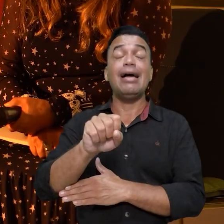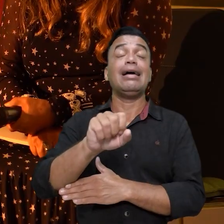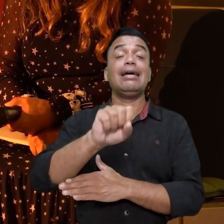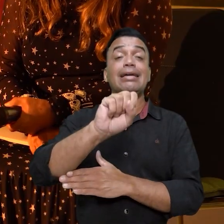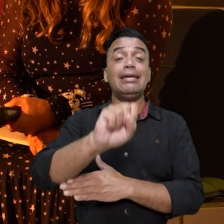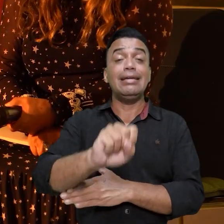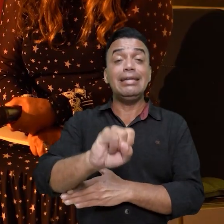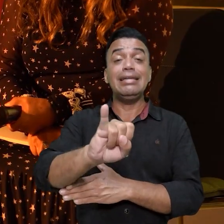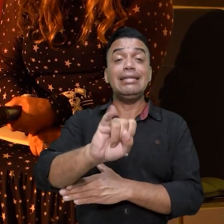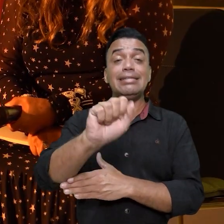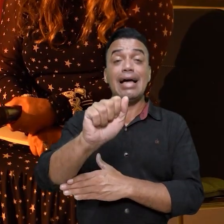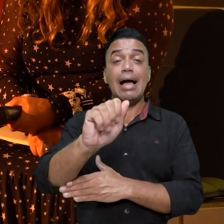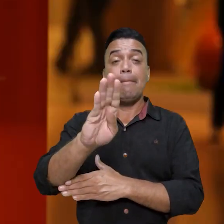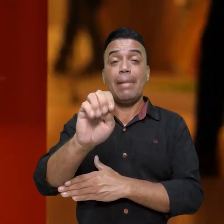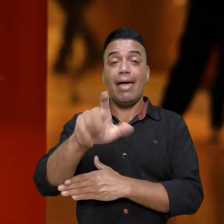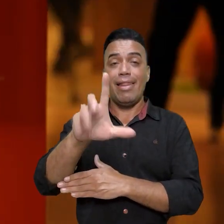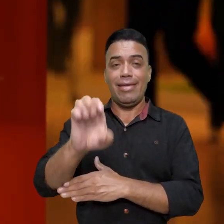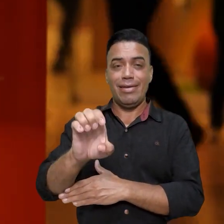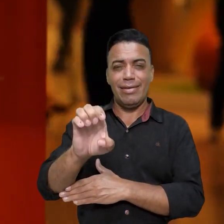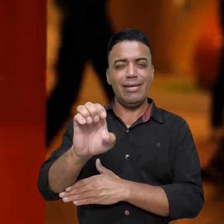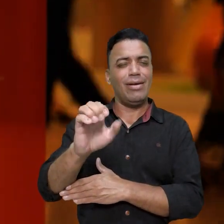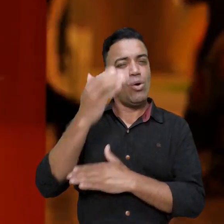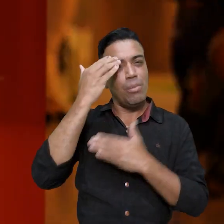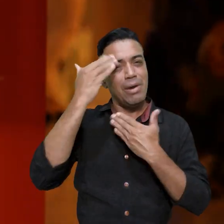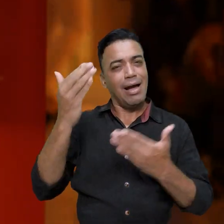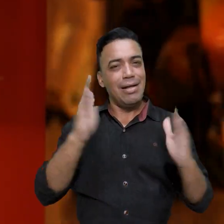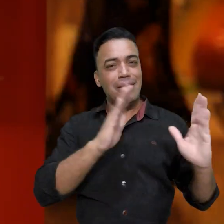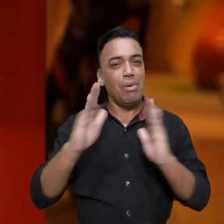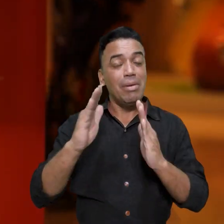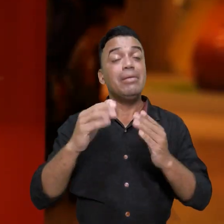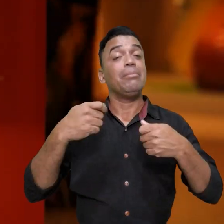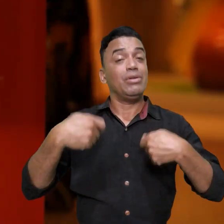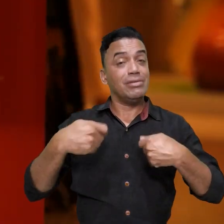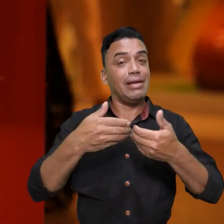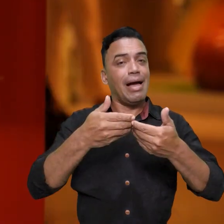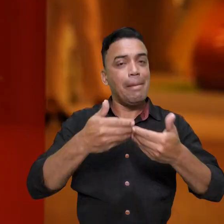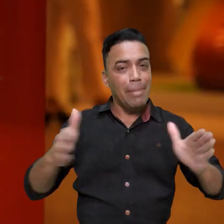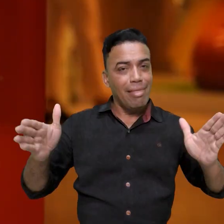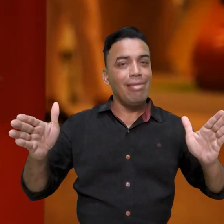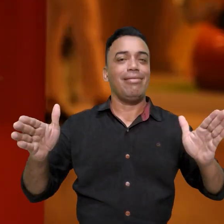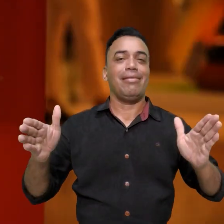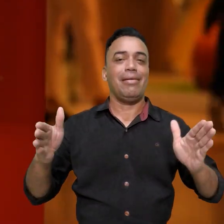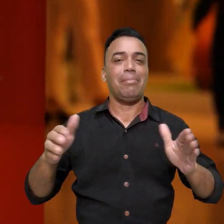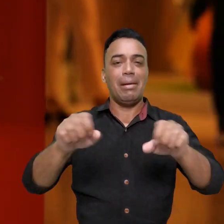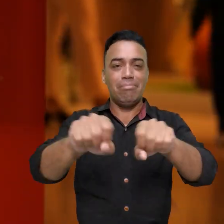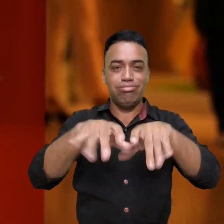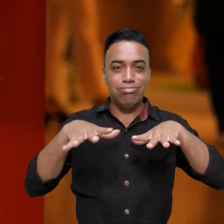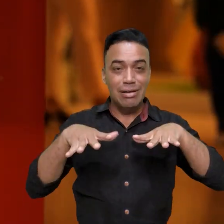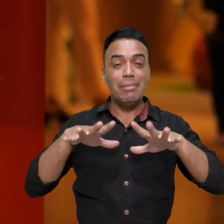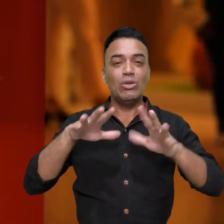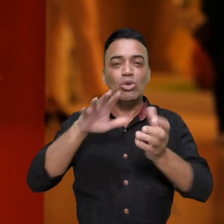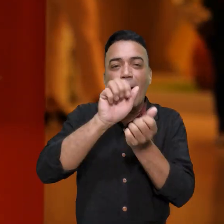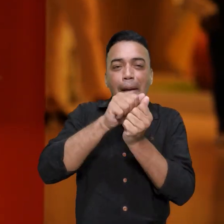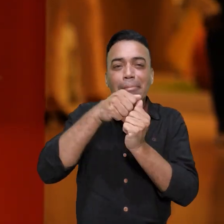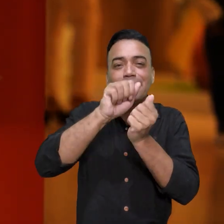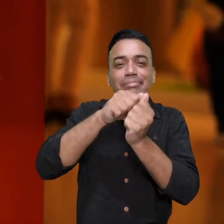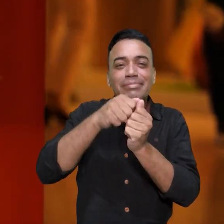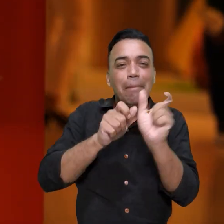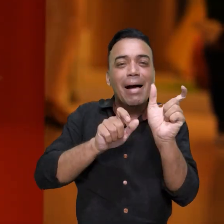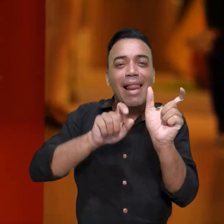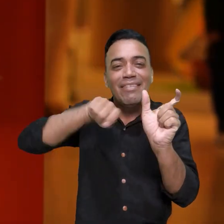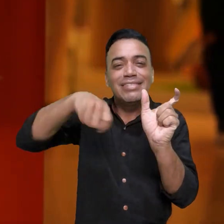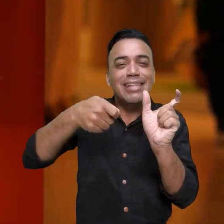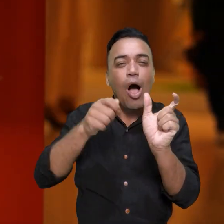Isabelle. Obrigada, Isabelle, por esse momento. É por isso que a gente tem que abrir a palavra, né? Para todo mundo morder um pouquinho a